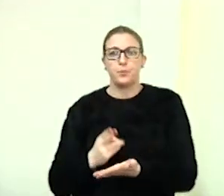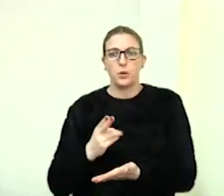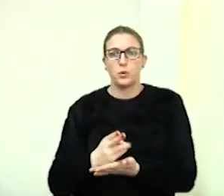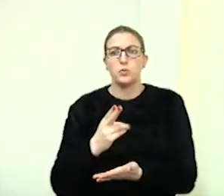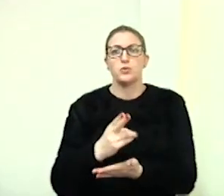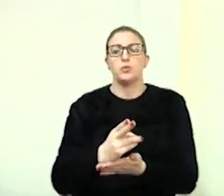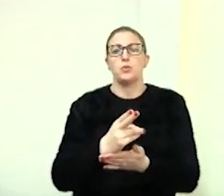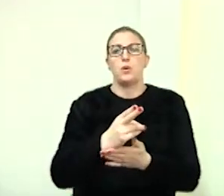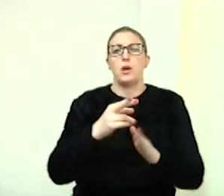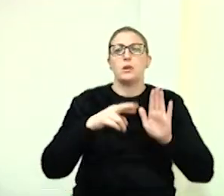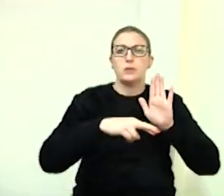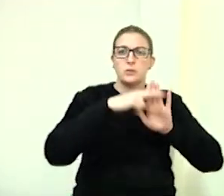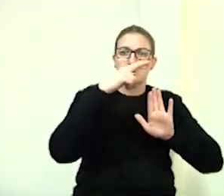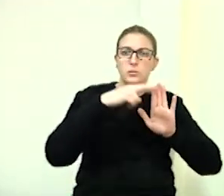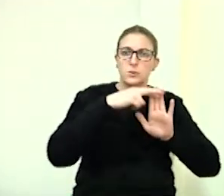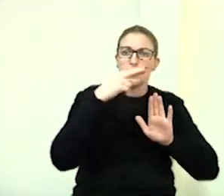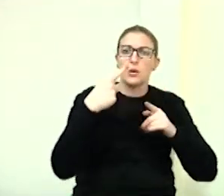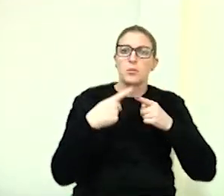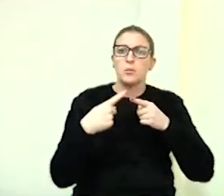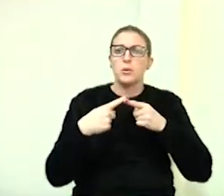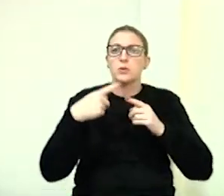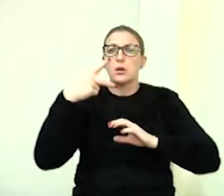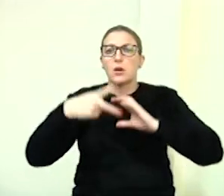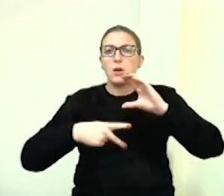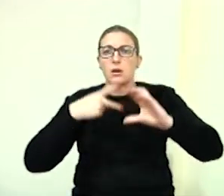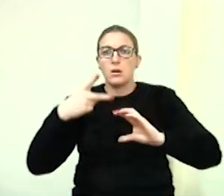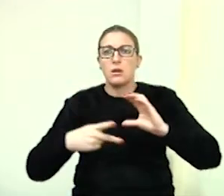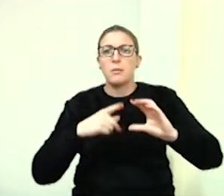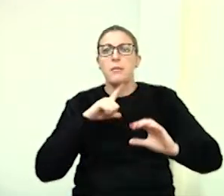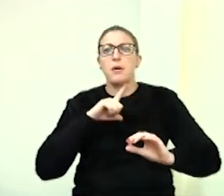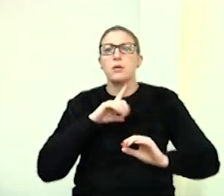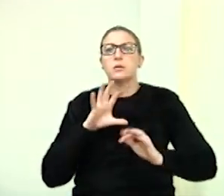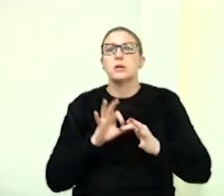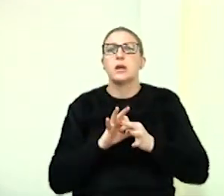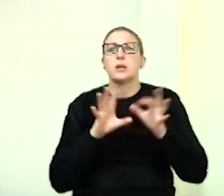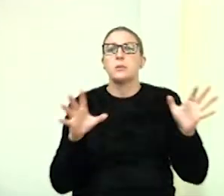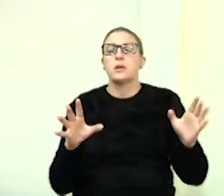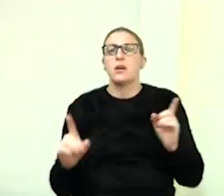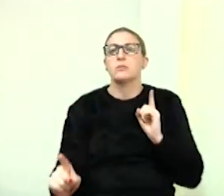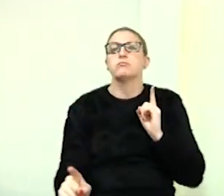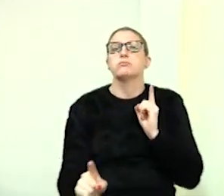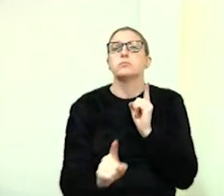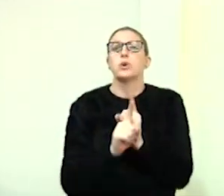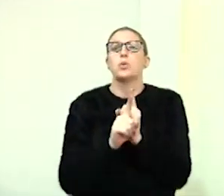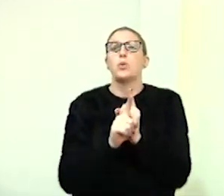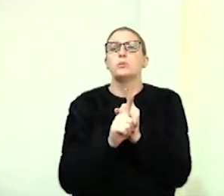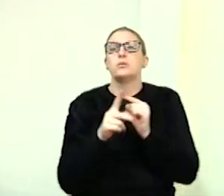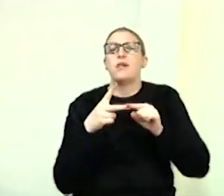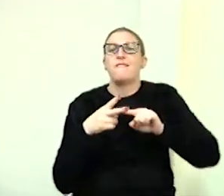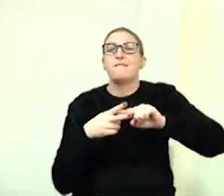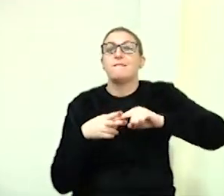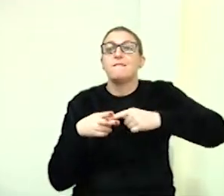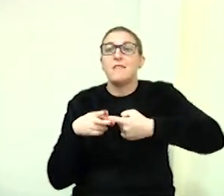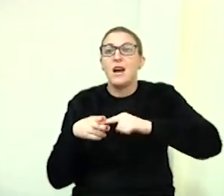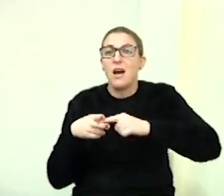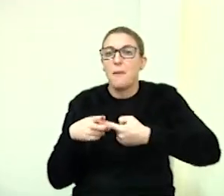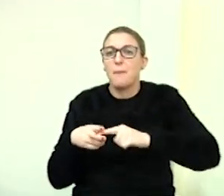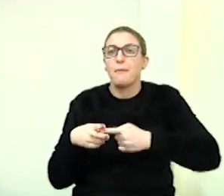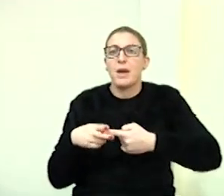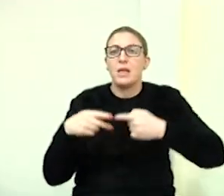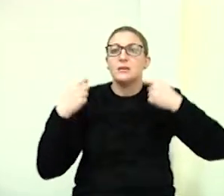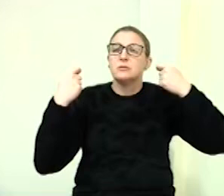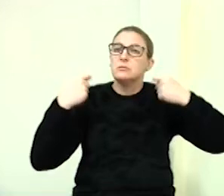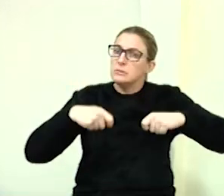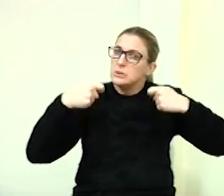para que a casa tenha liberdade de encontrar as ferramentas necessárias para tornar isso